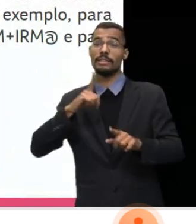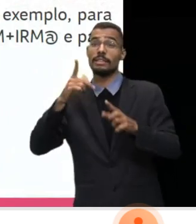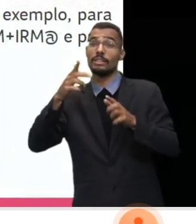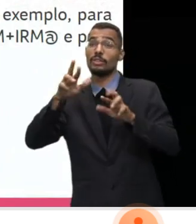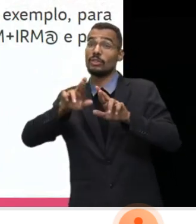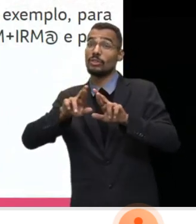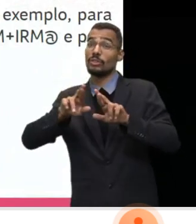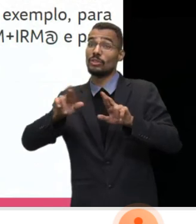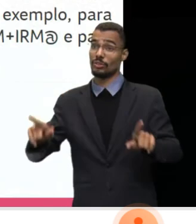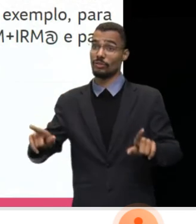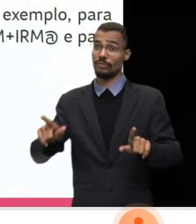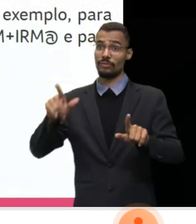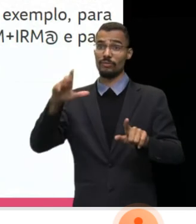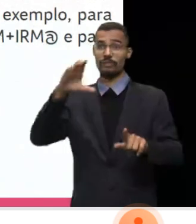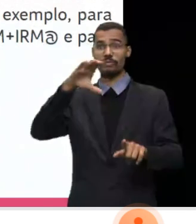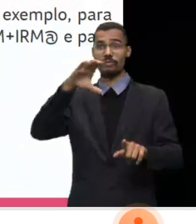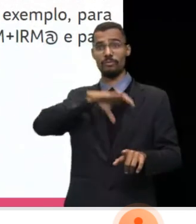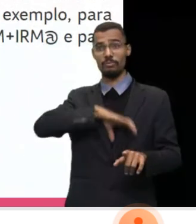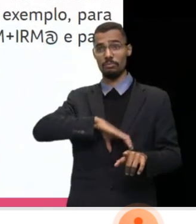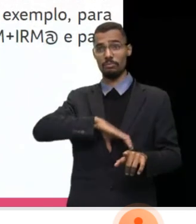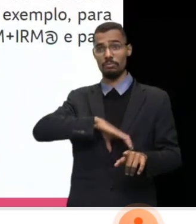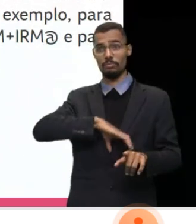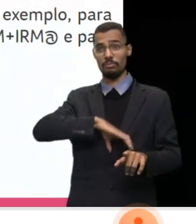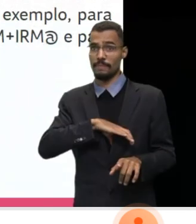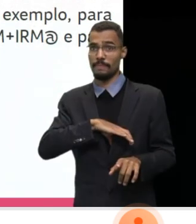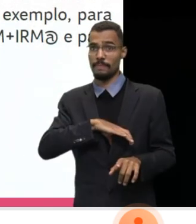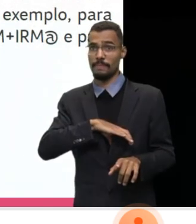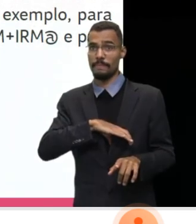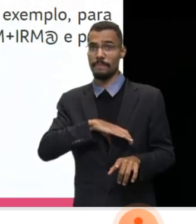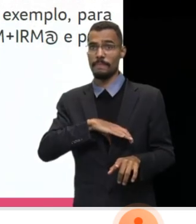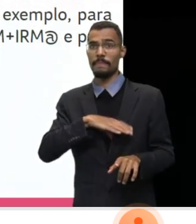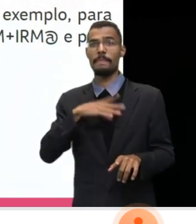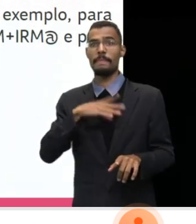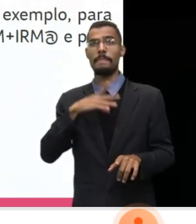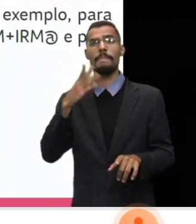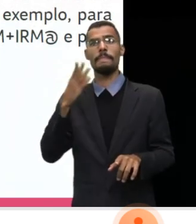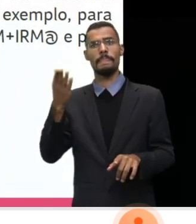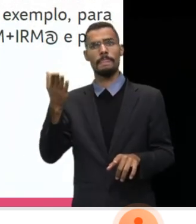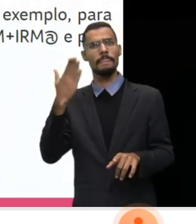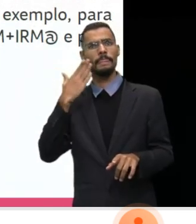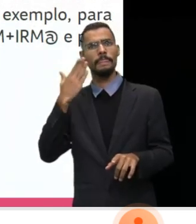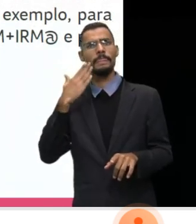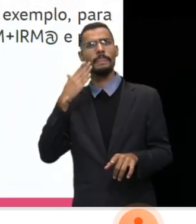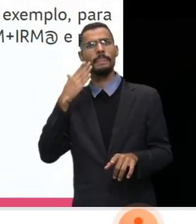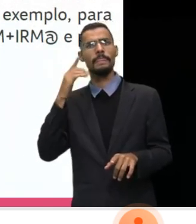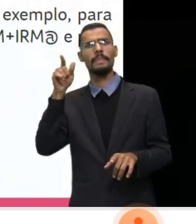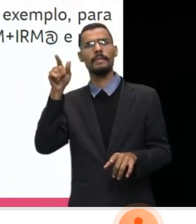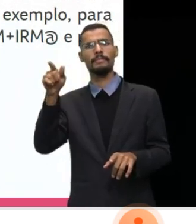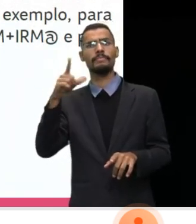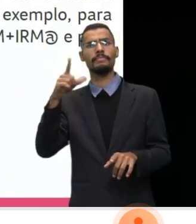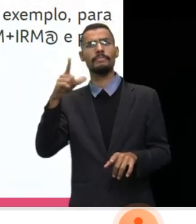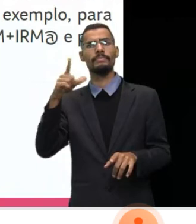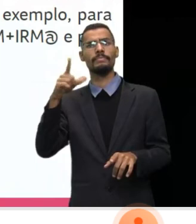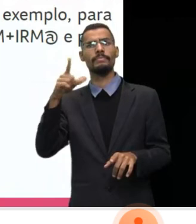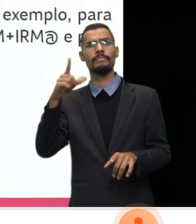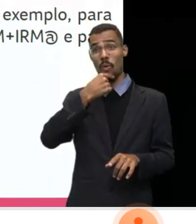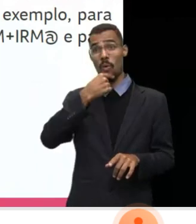que são distintas da língua portuguesa. A indicação do sexo é feito com o